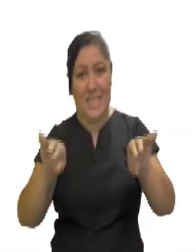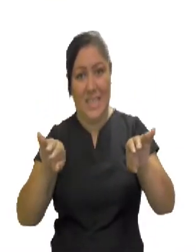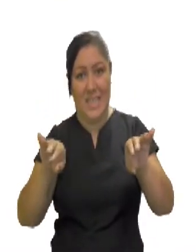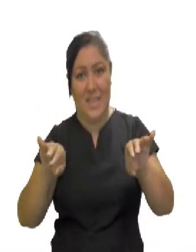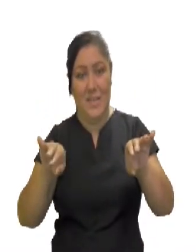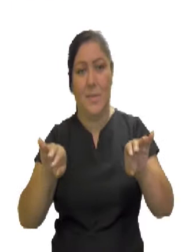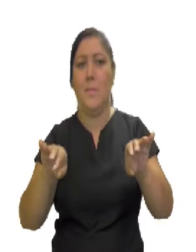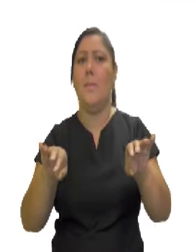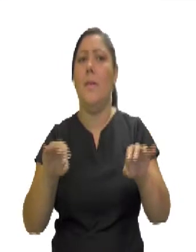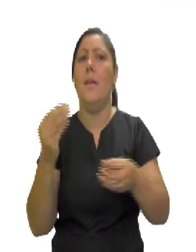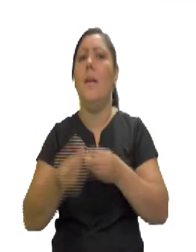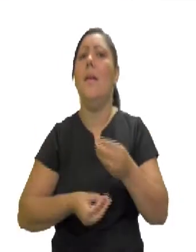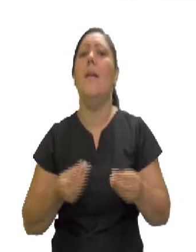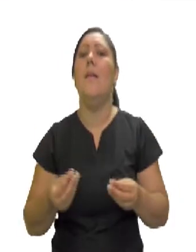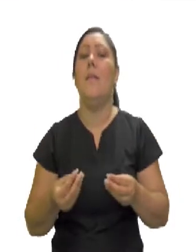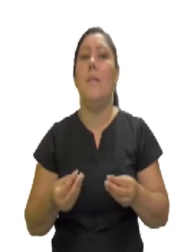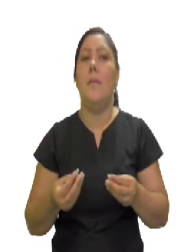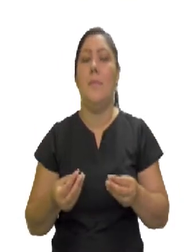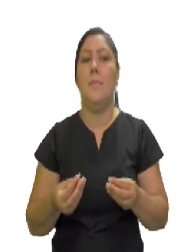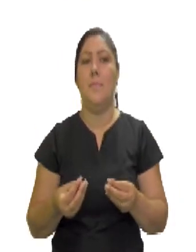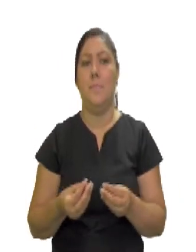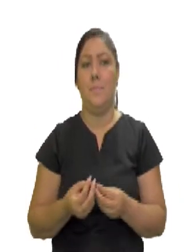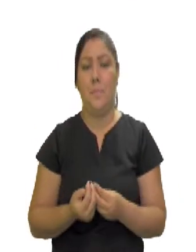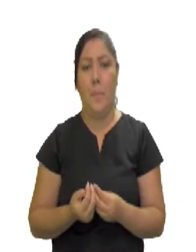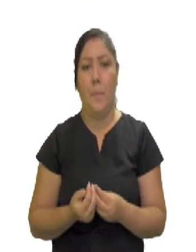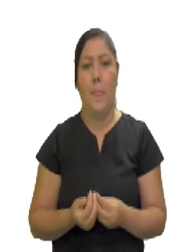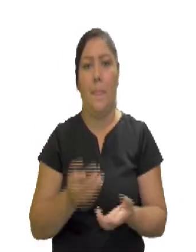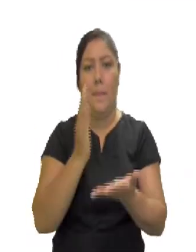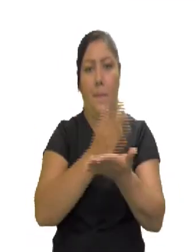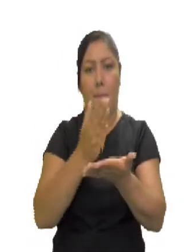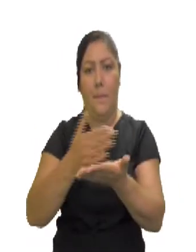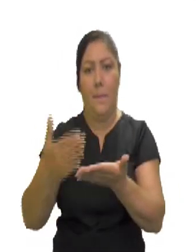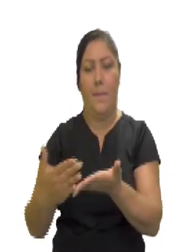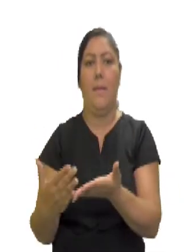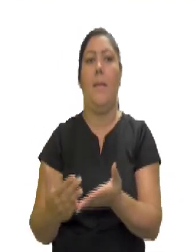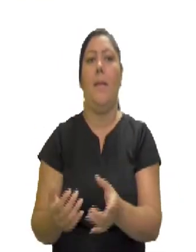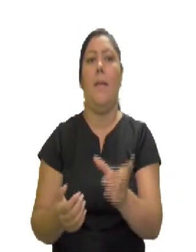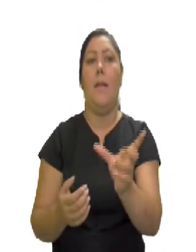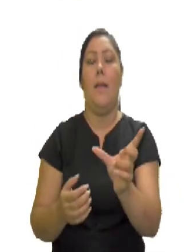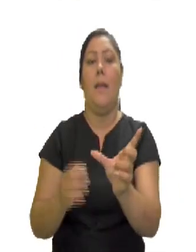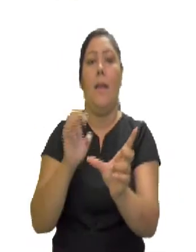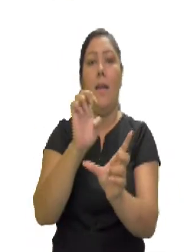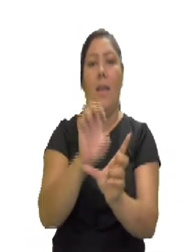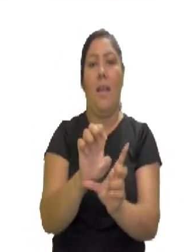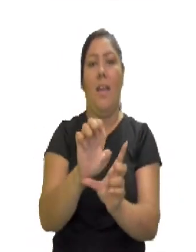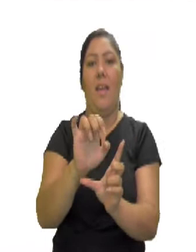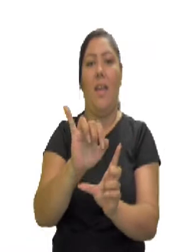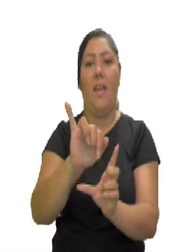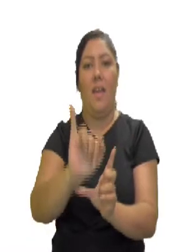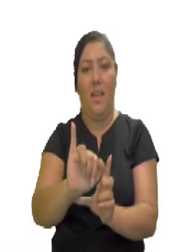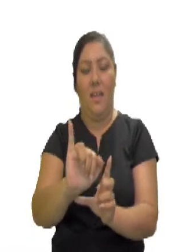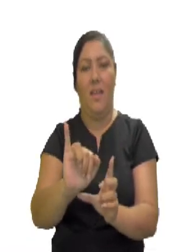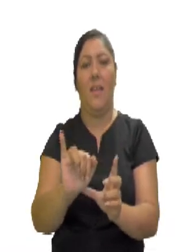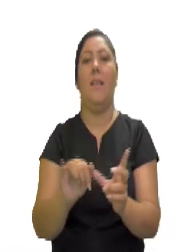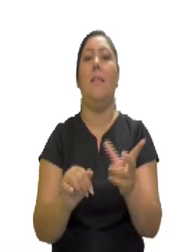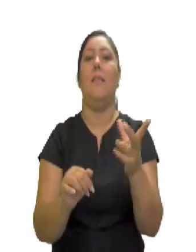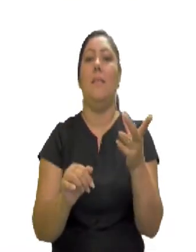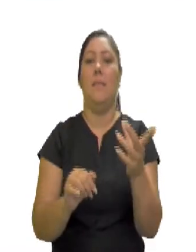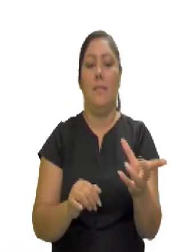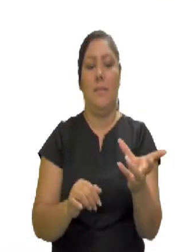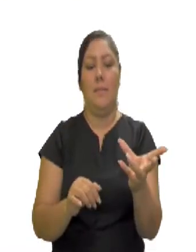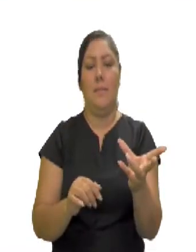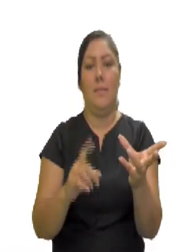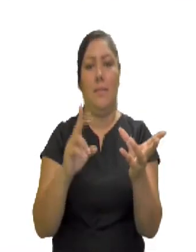exemplo, brigadeiro. Ao ditongo ali, ei, brigadeiro, fica na mesma